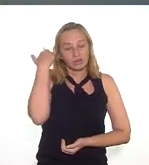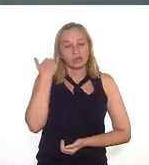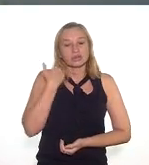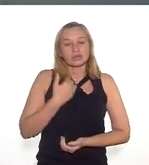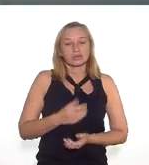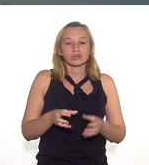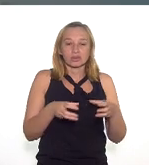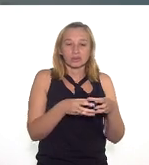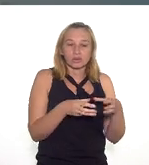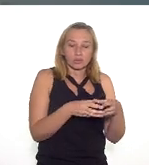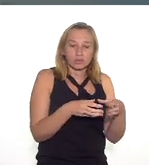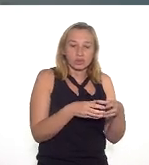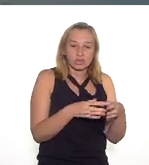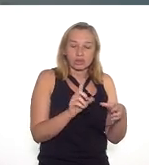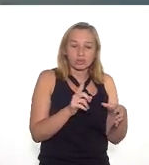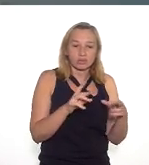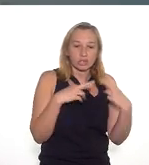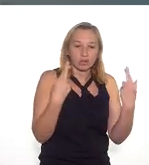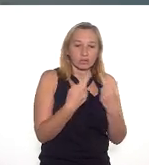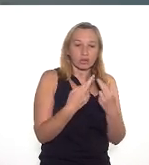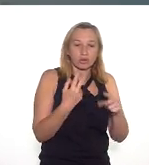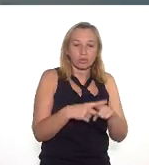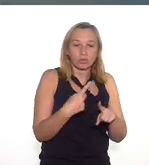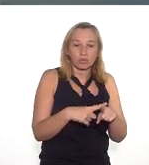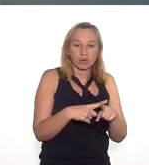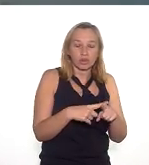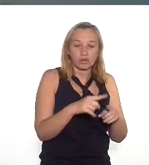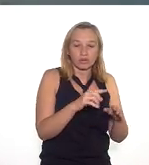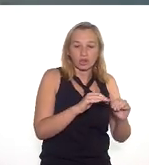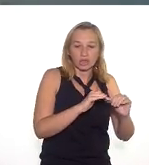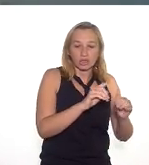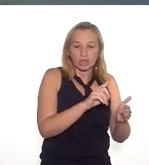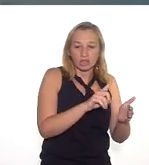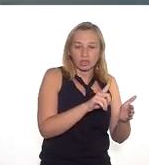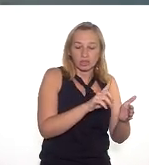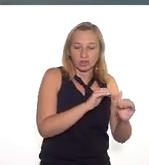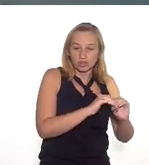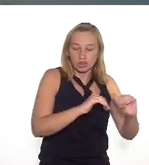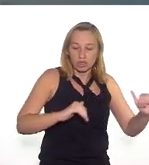a comissão não se reúne porque ela foi extinta por essa nova,